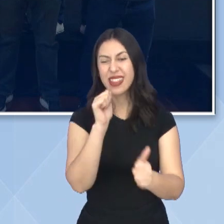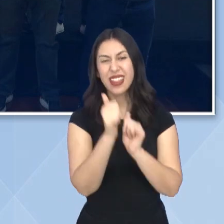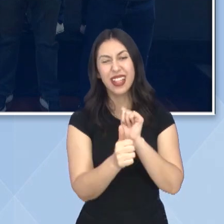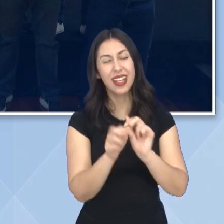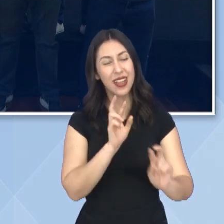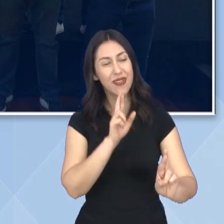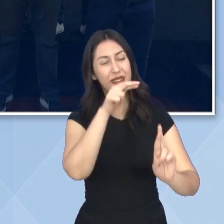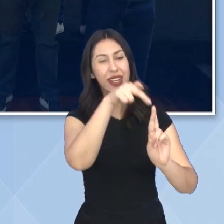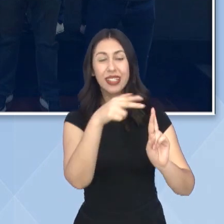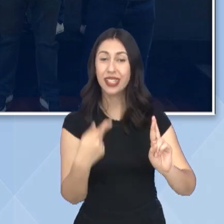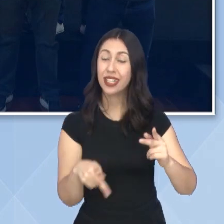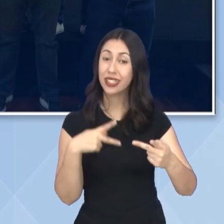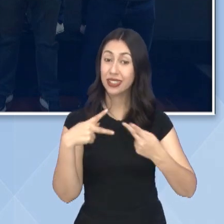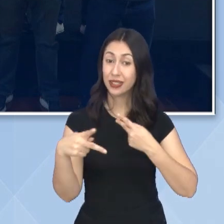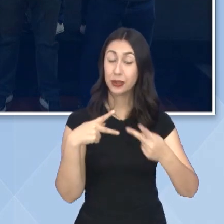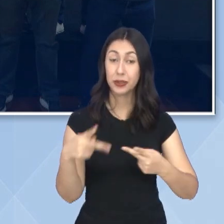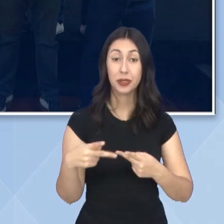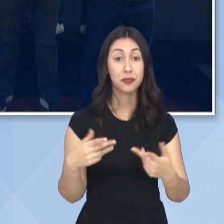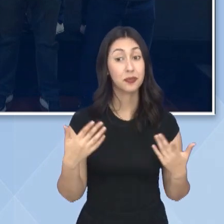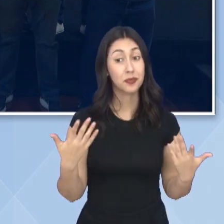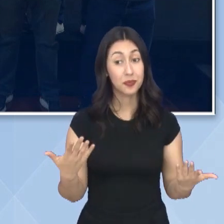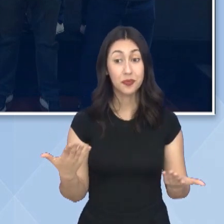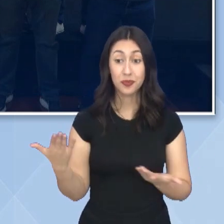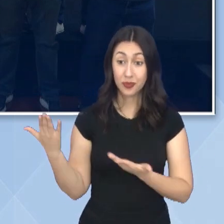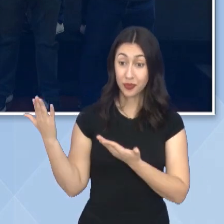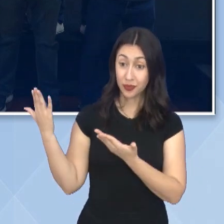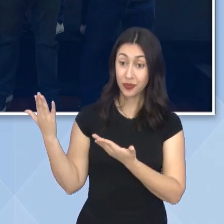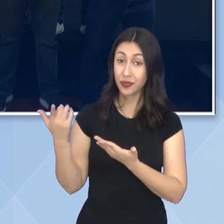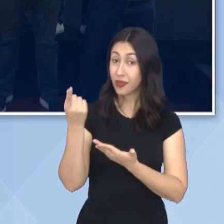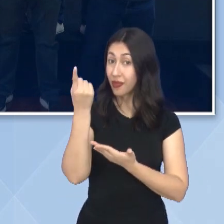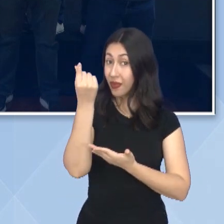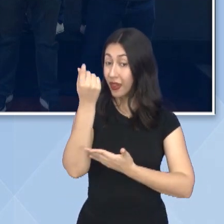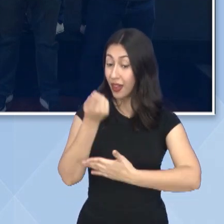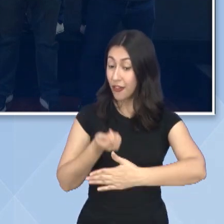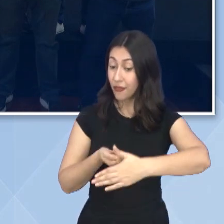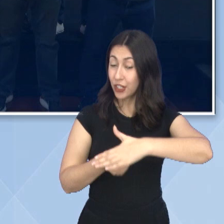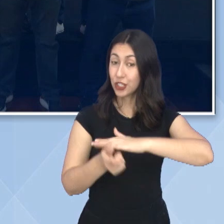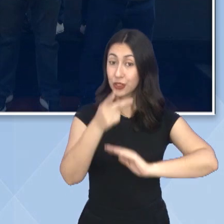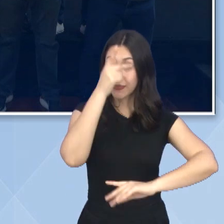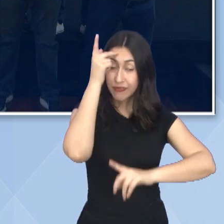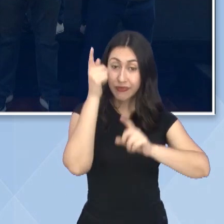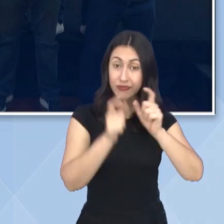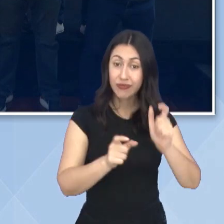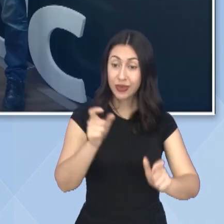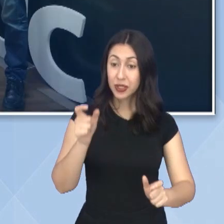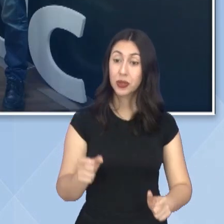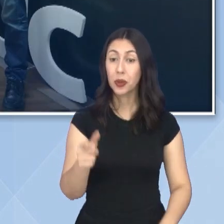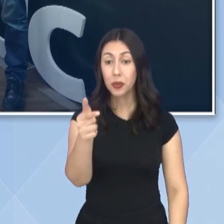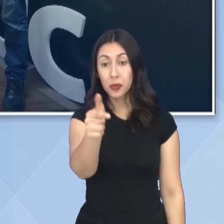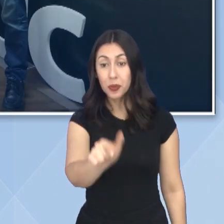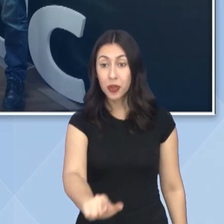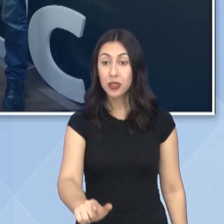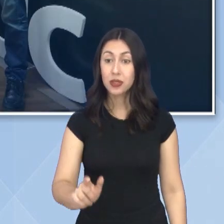São José dos Campos. Então, isso é investir em pessoas. Próxima tela, por favor.